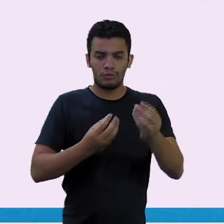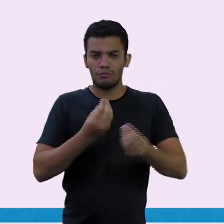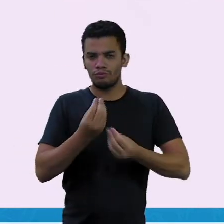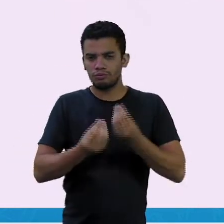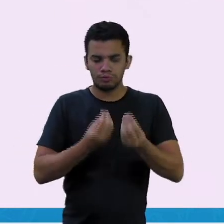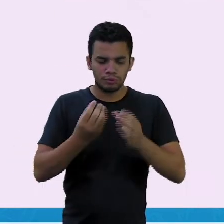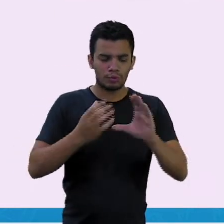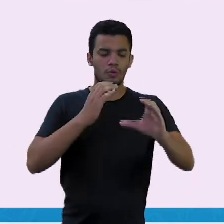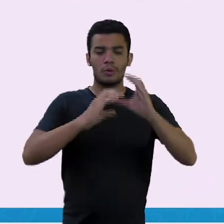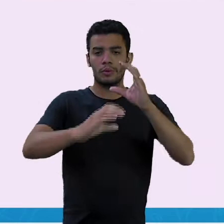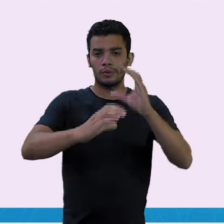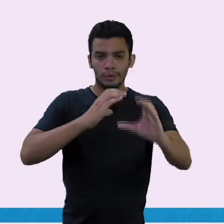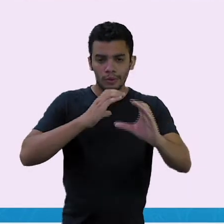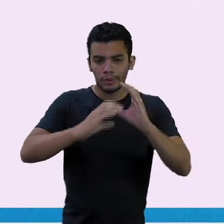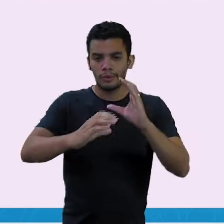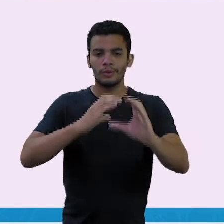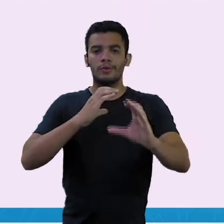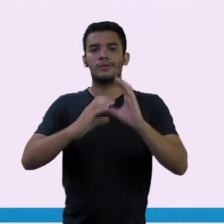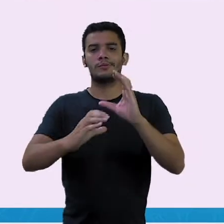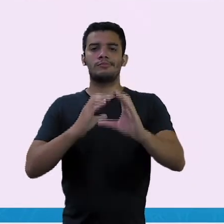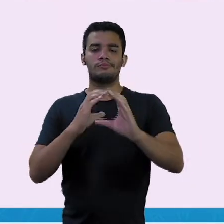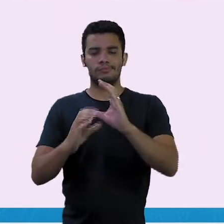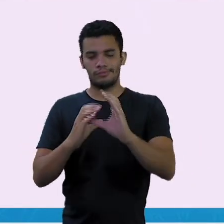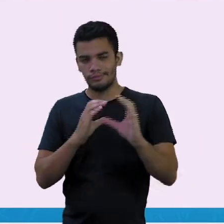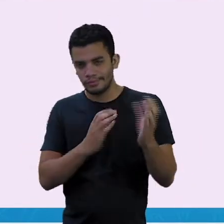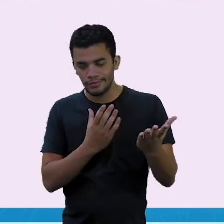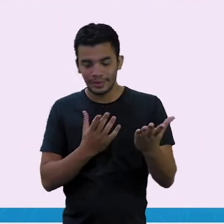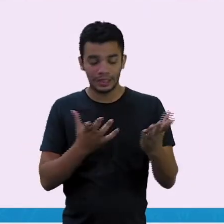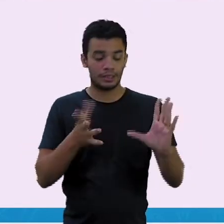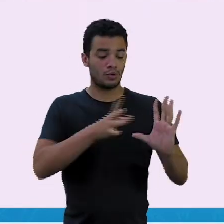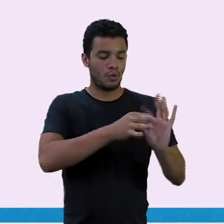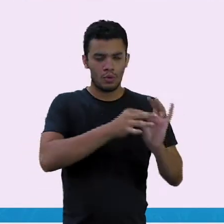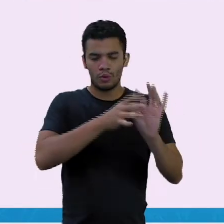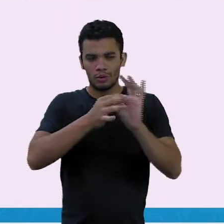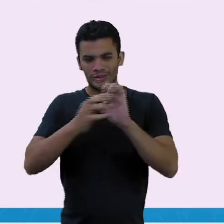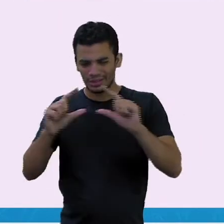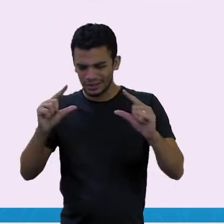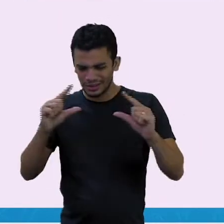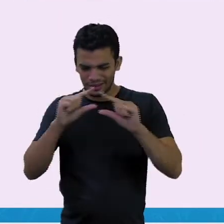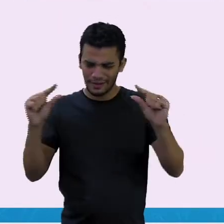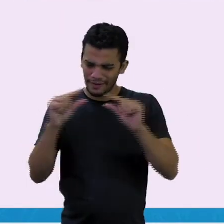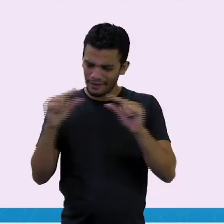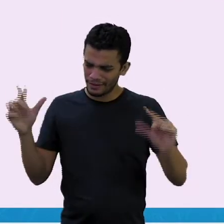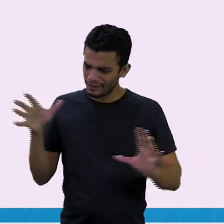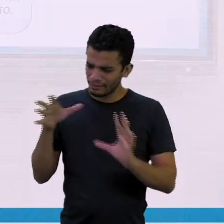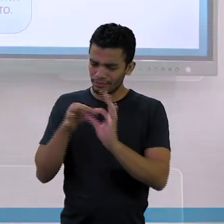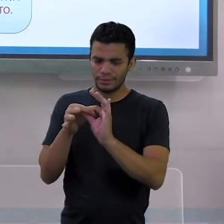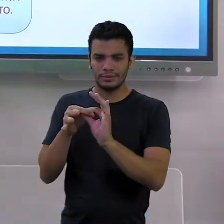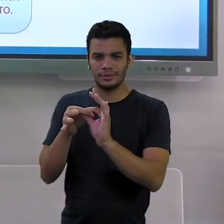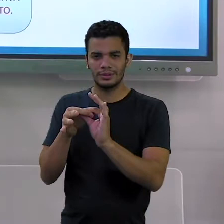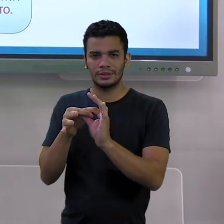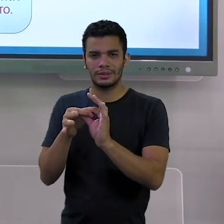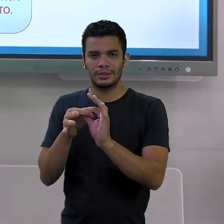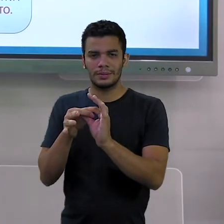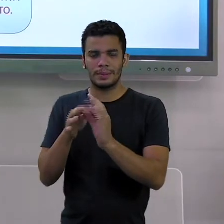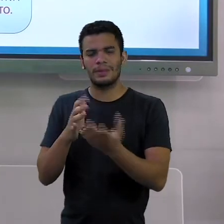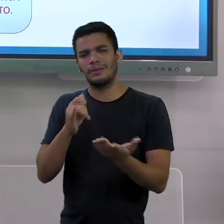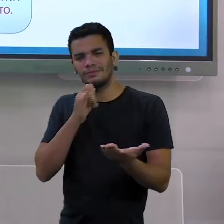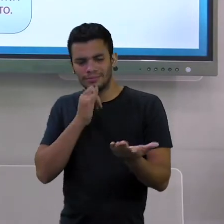determinado contexto. Mas como assim características próprias, como